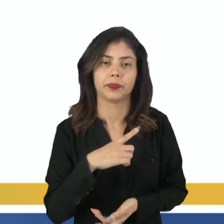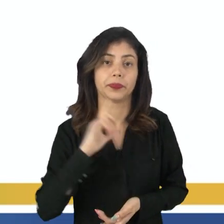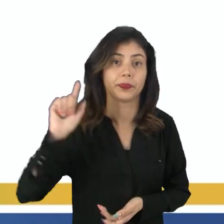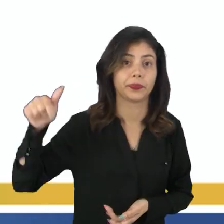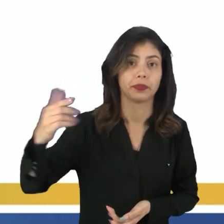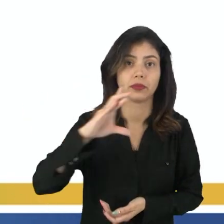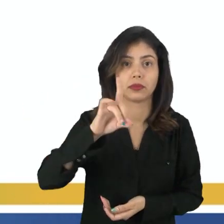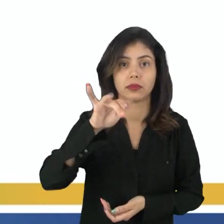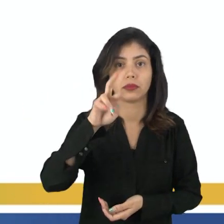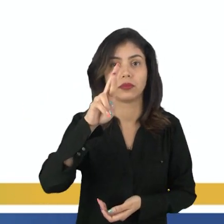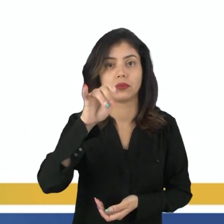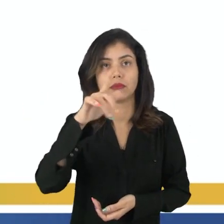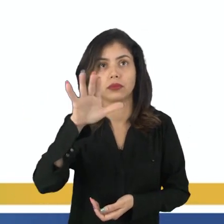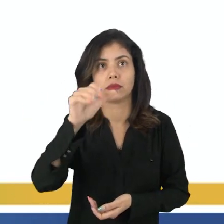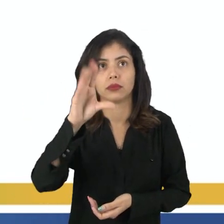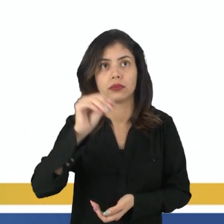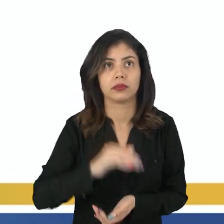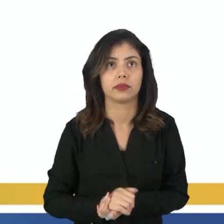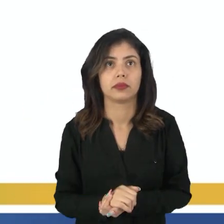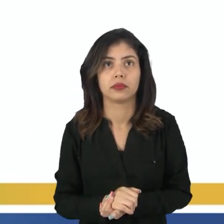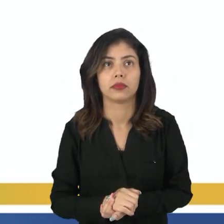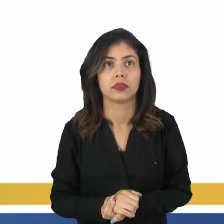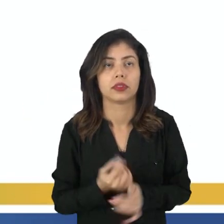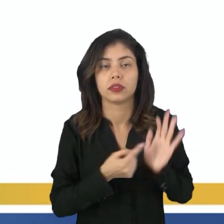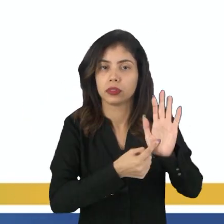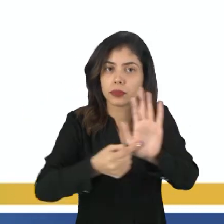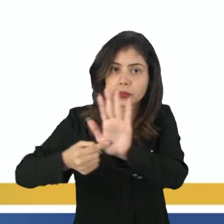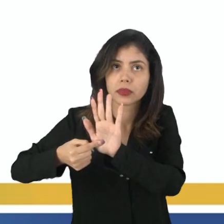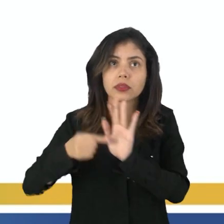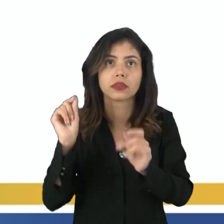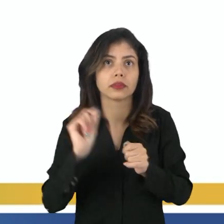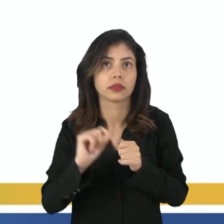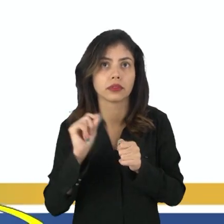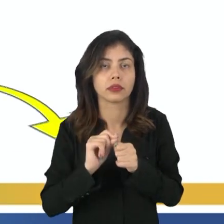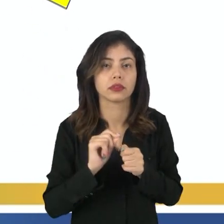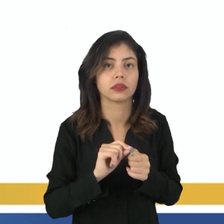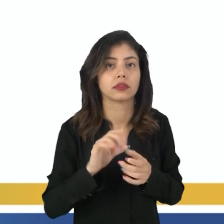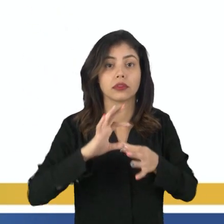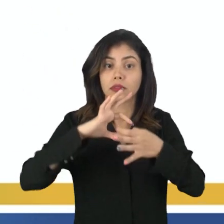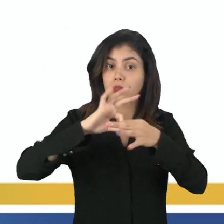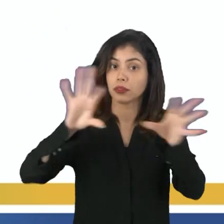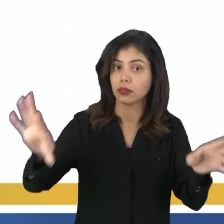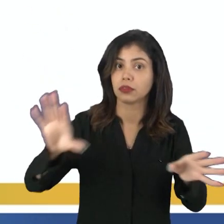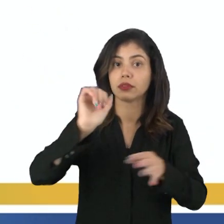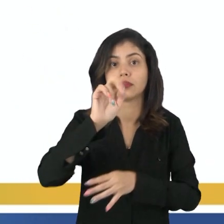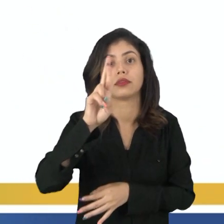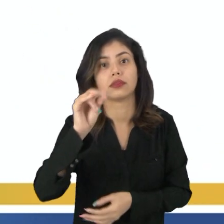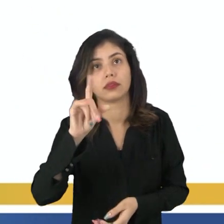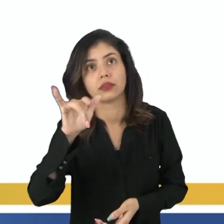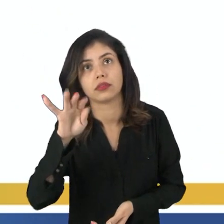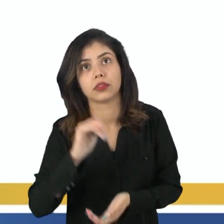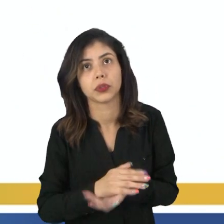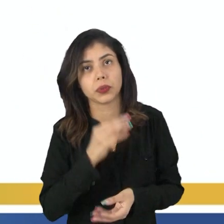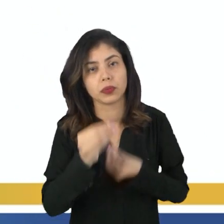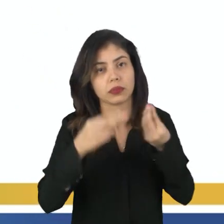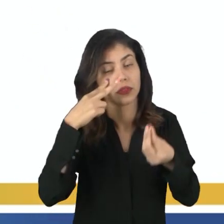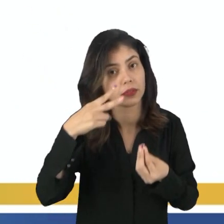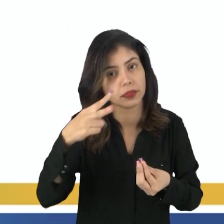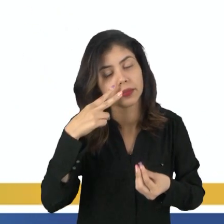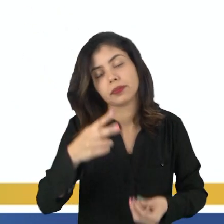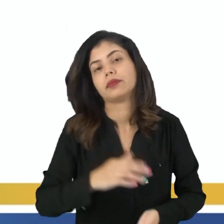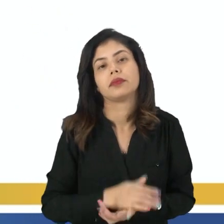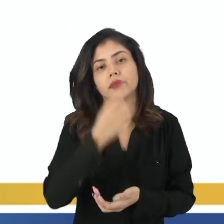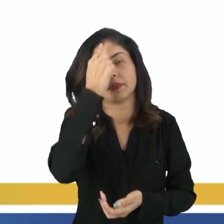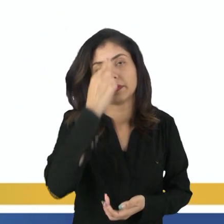outras civilizações, certo? Então as apresentações eram feitas ao ar livre, tá? Como vocês podem